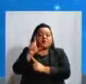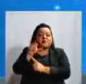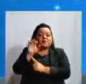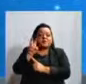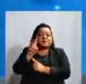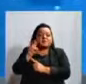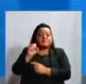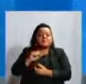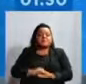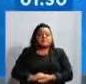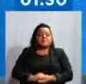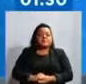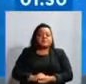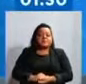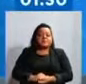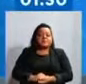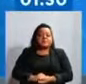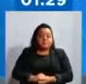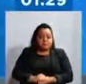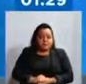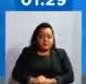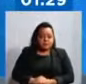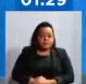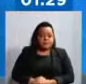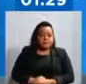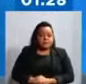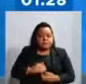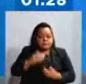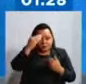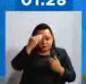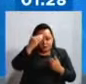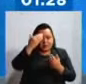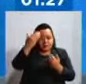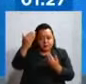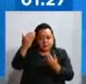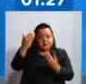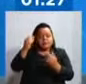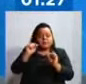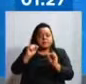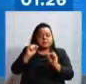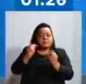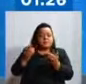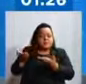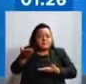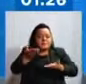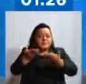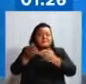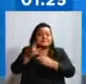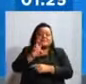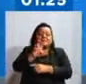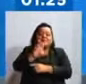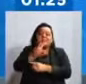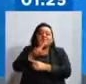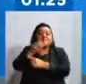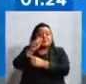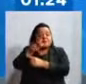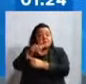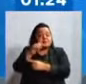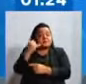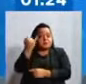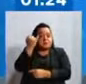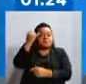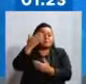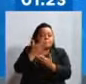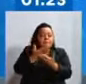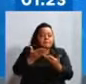Pode responder, candidato. Obrigado pela participação da Évone. É muito importante essa